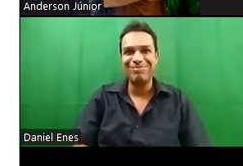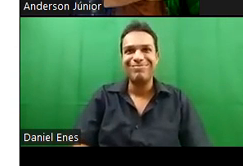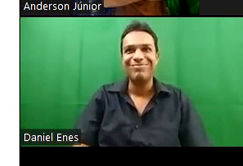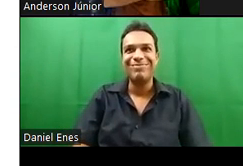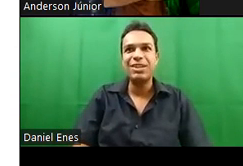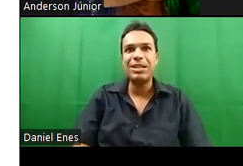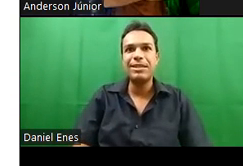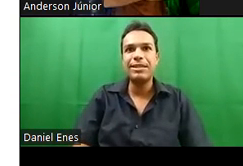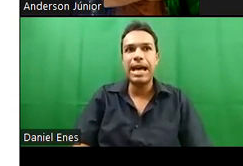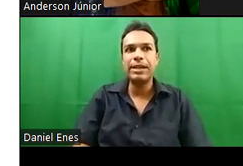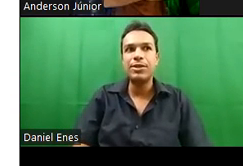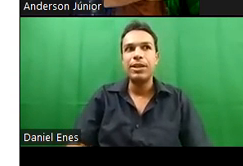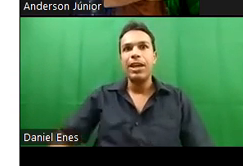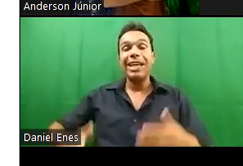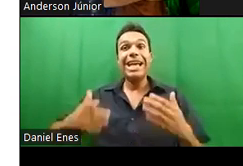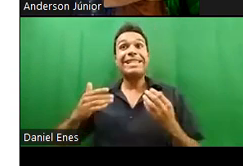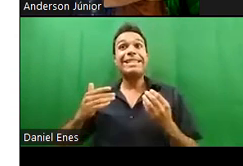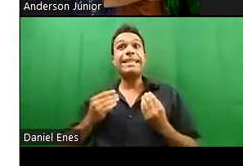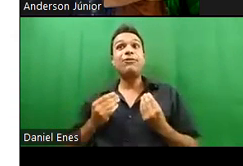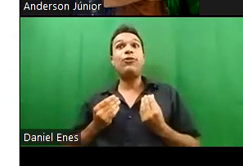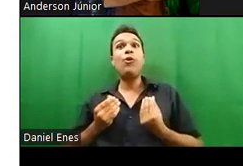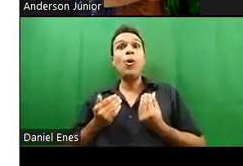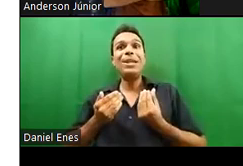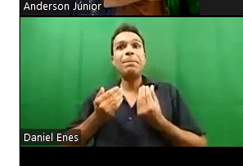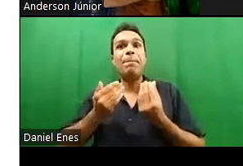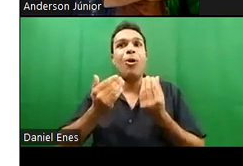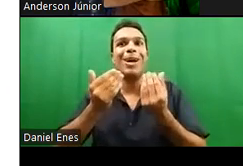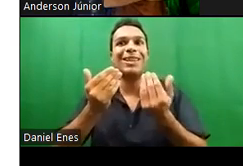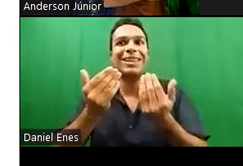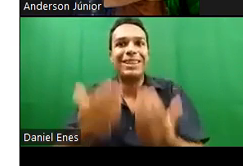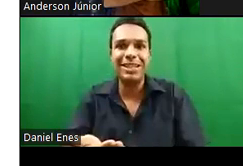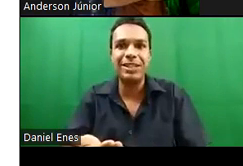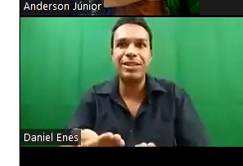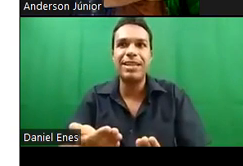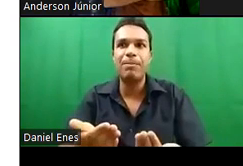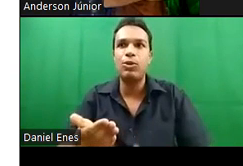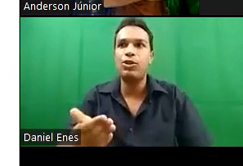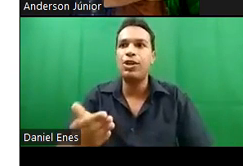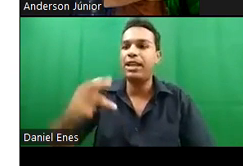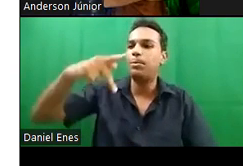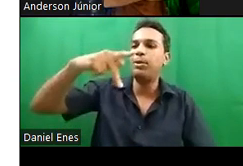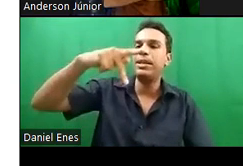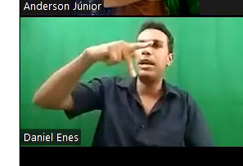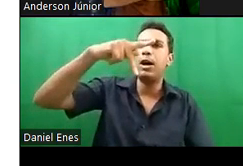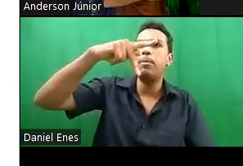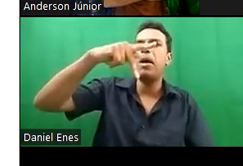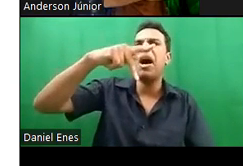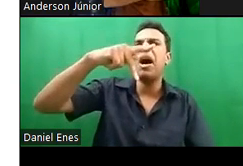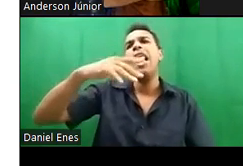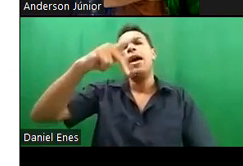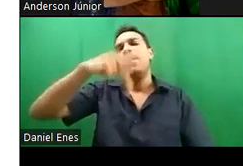gênero na língua de sinais. E aí, se for importante saber o gênero, por